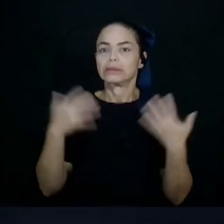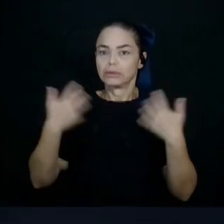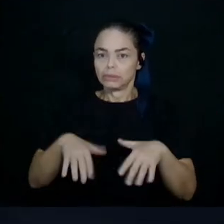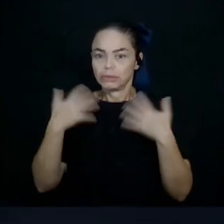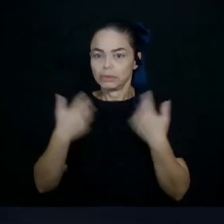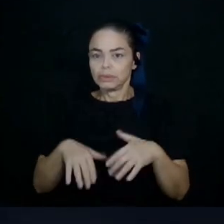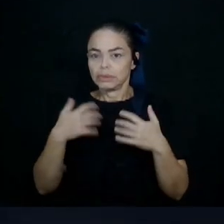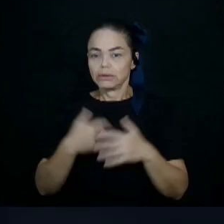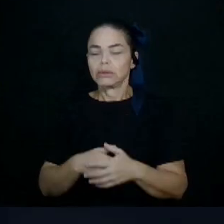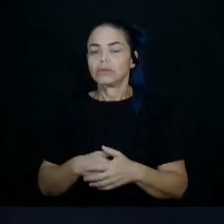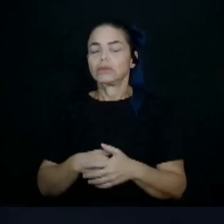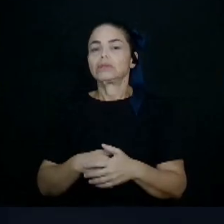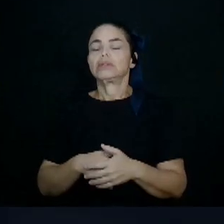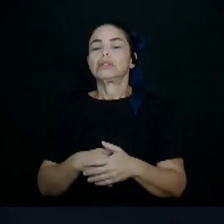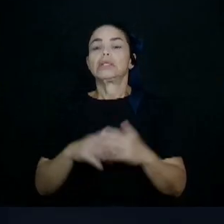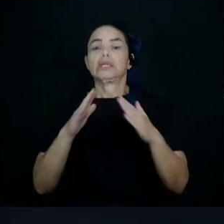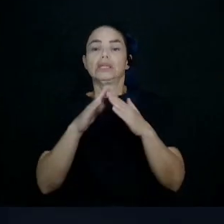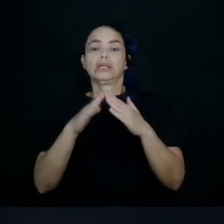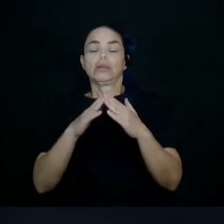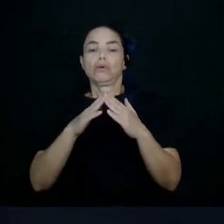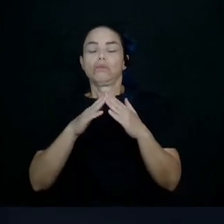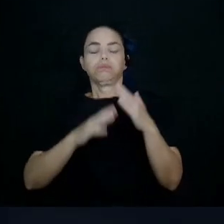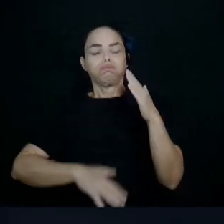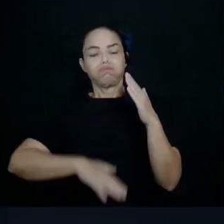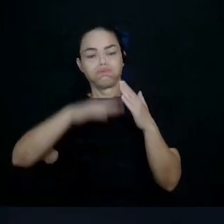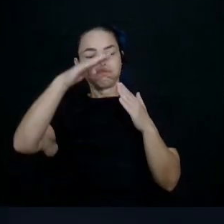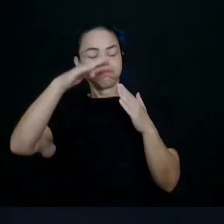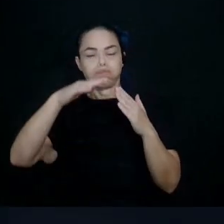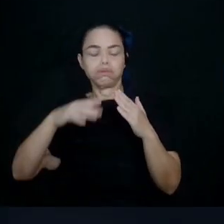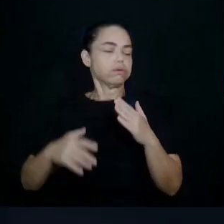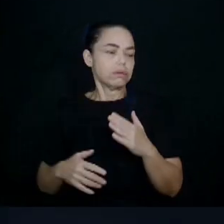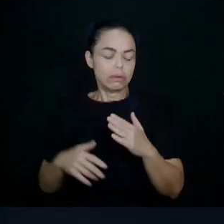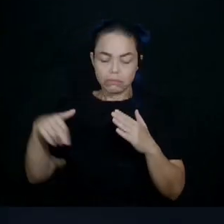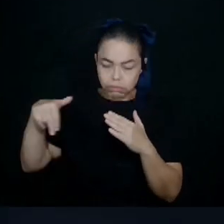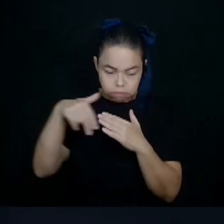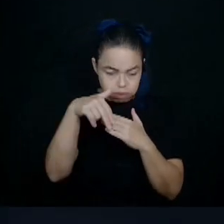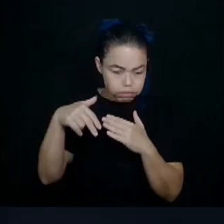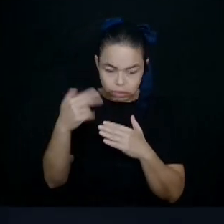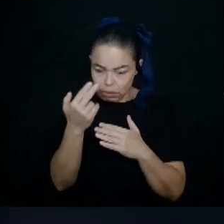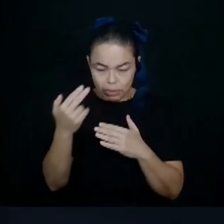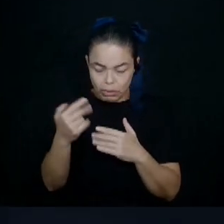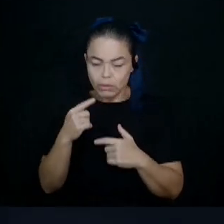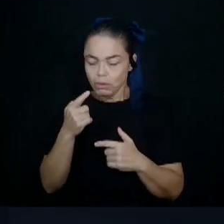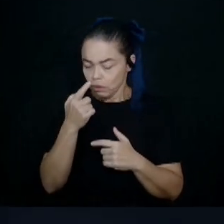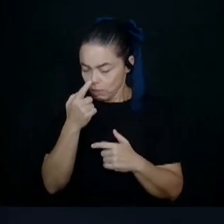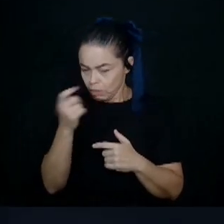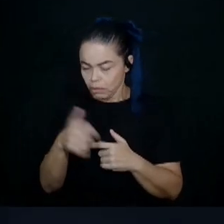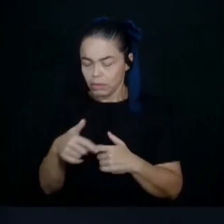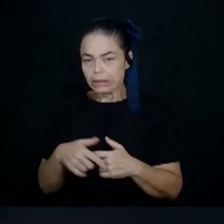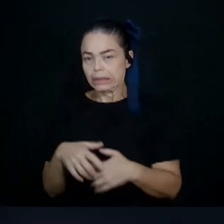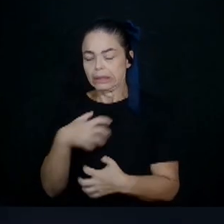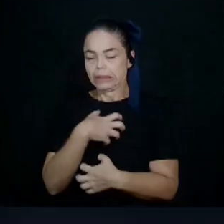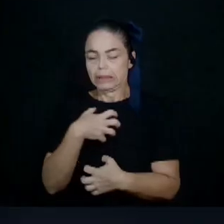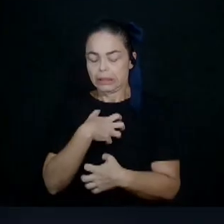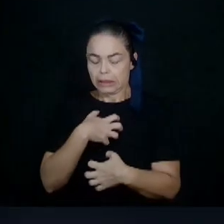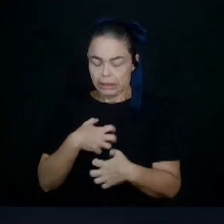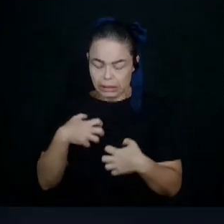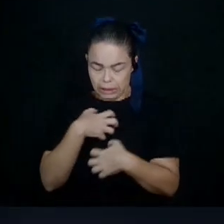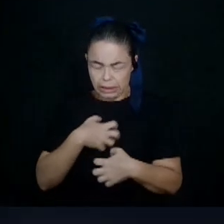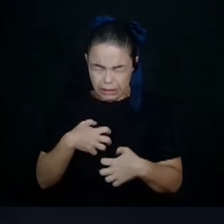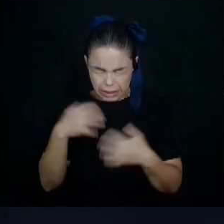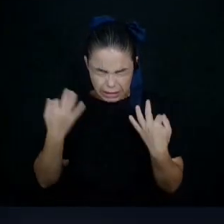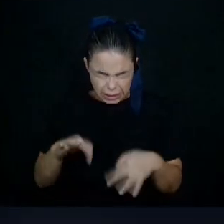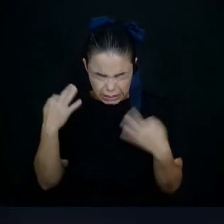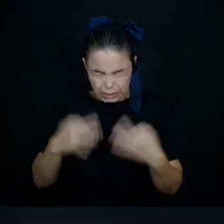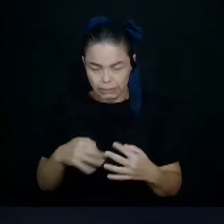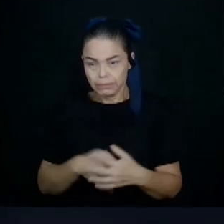né? São casas que não tem espaço para você caminhar. Só de assistir, a gente já sente uma dor no coração, porque a